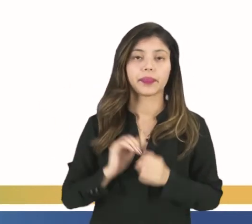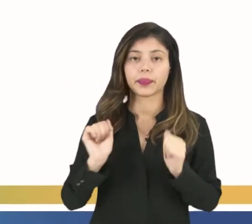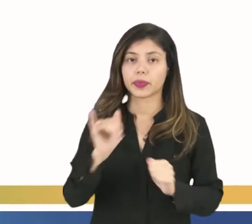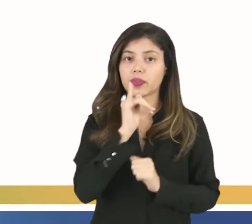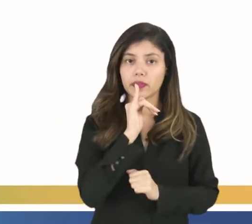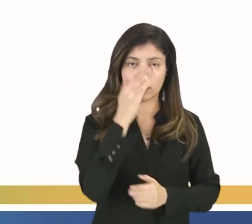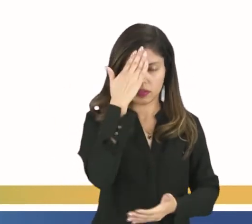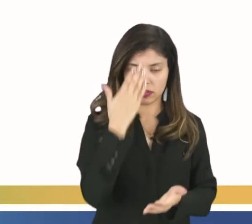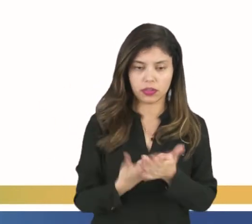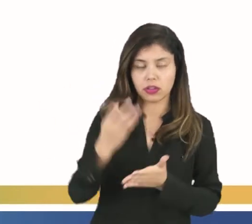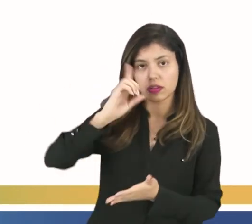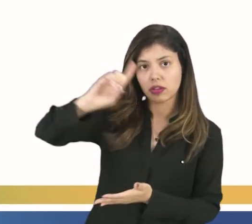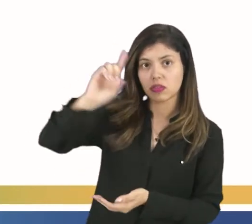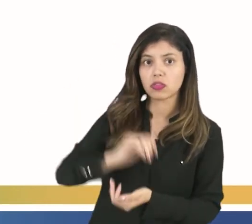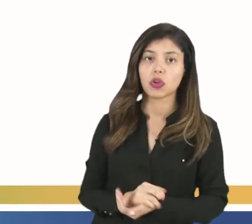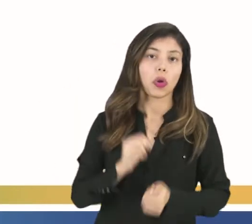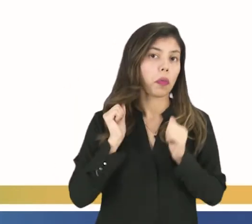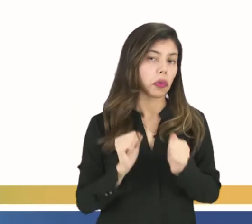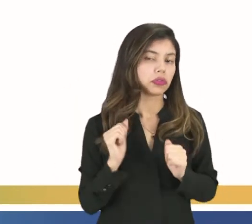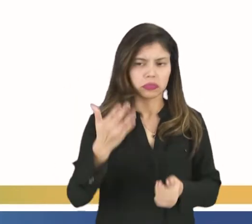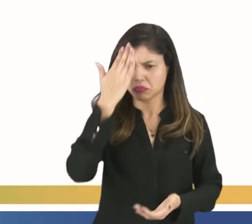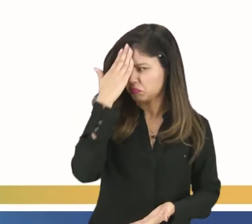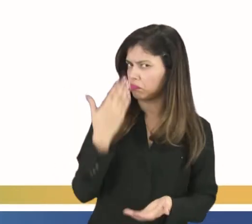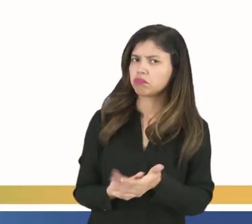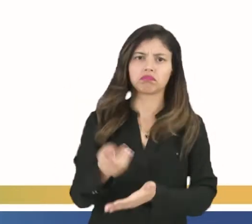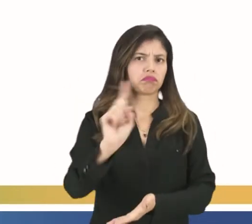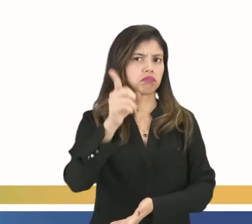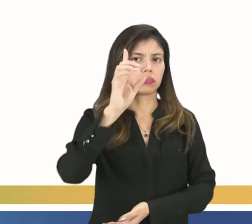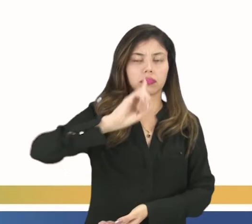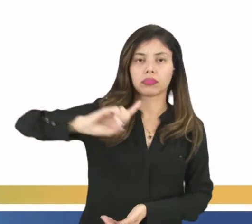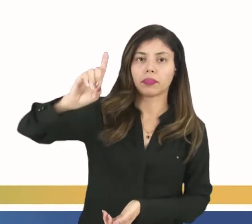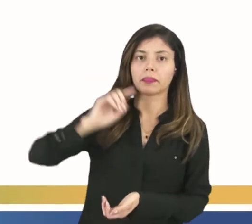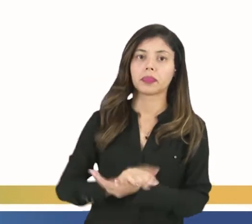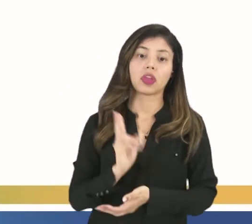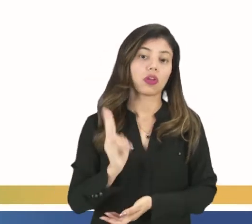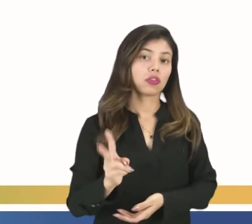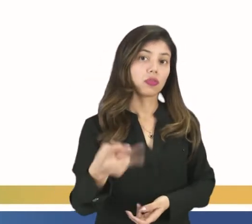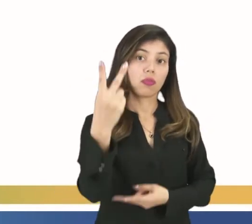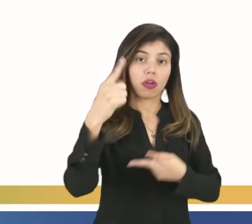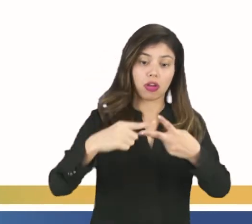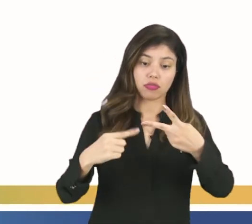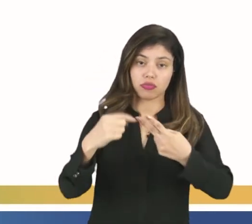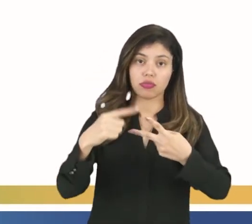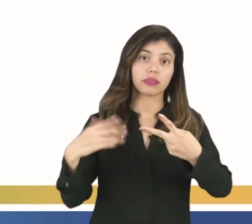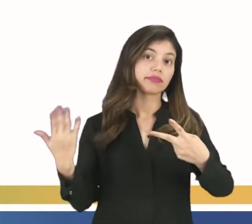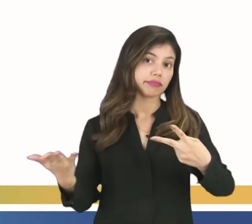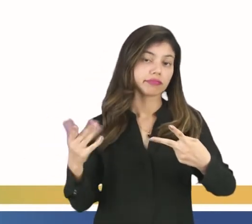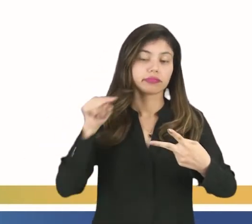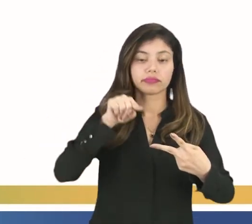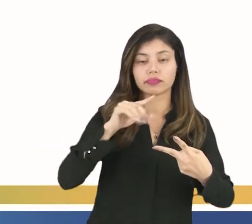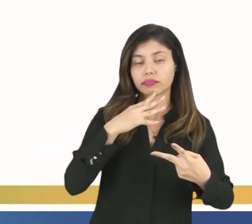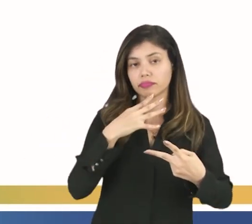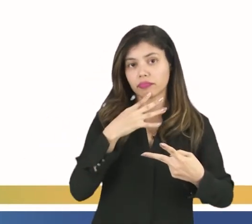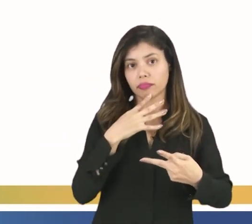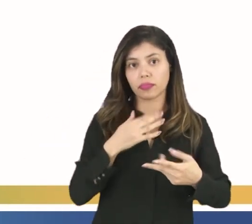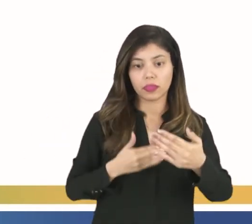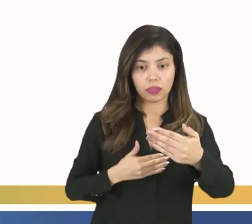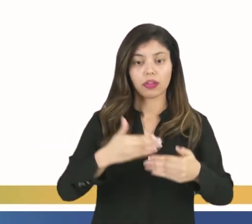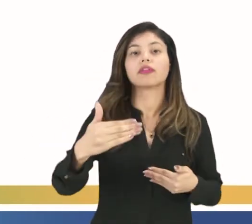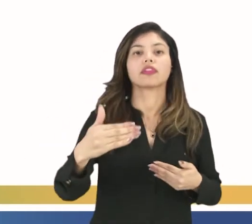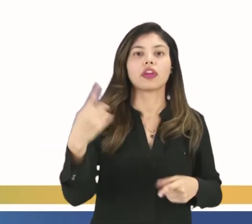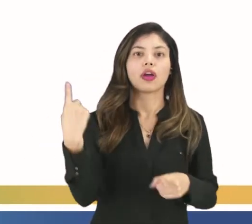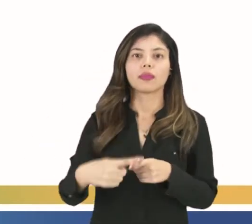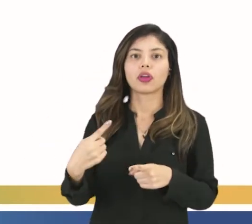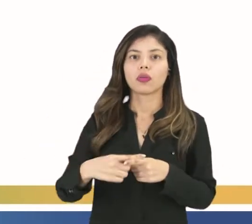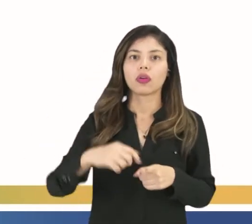posso acreditar em Deus ou eu posso não acreditar em Deus. E continua valendo as duas posições. Então, esse tipo de conhecimento não avança, porque eu